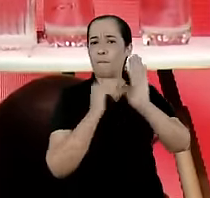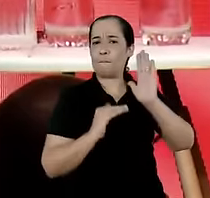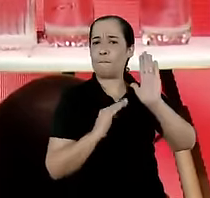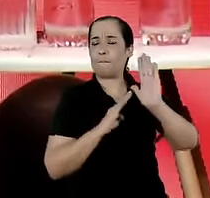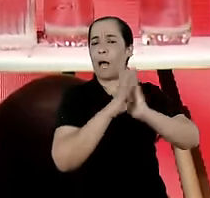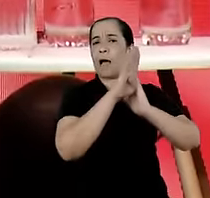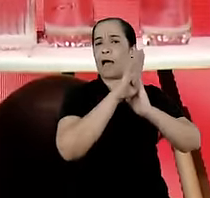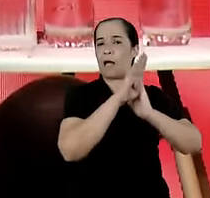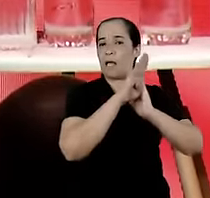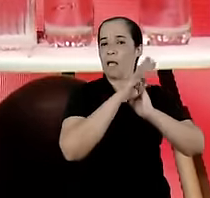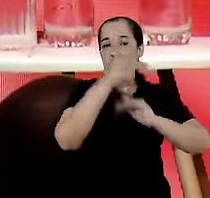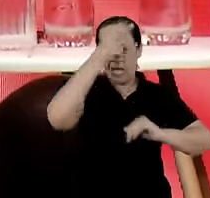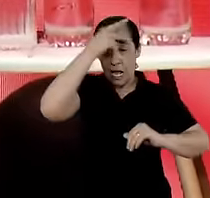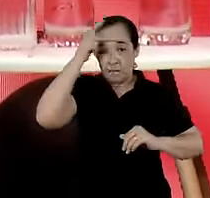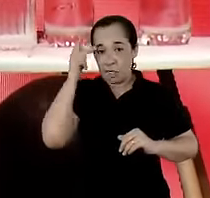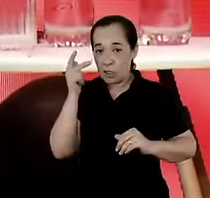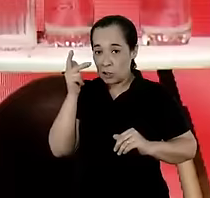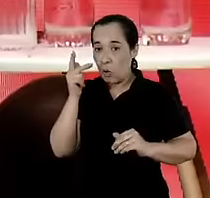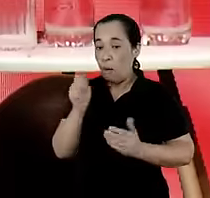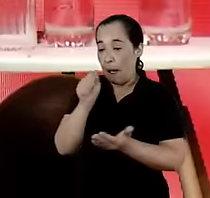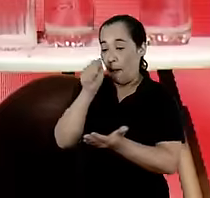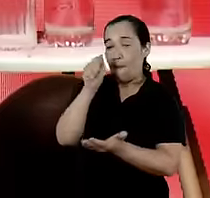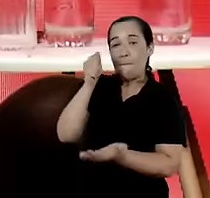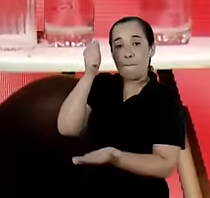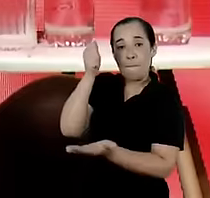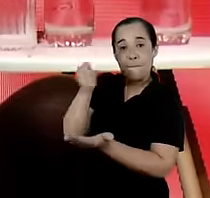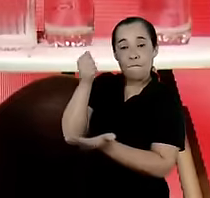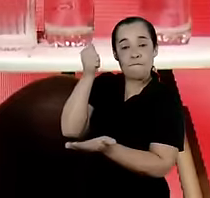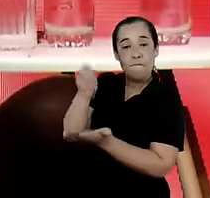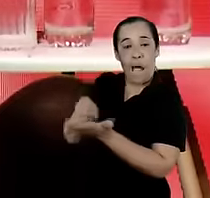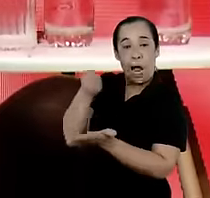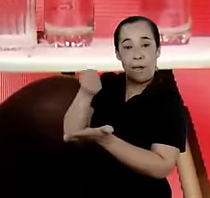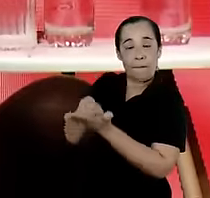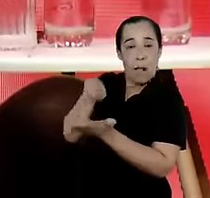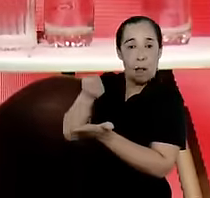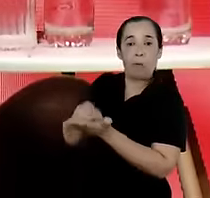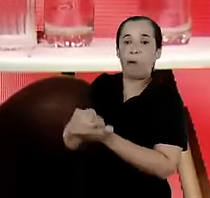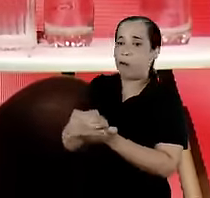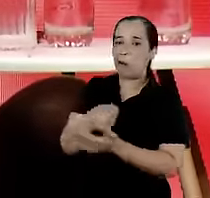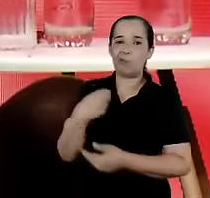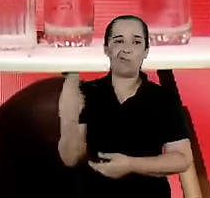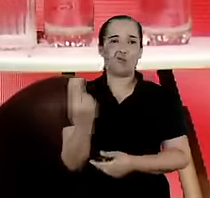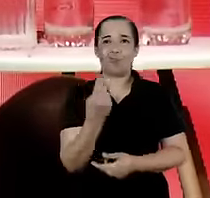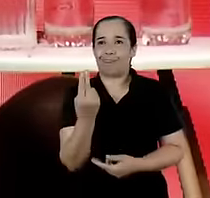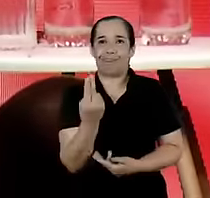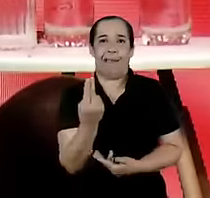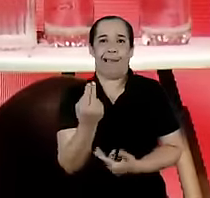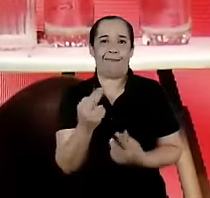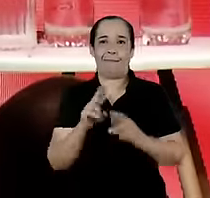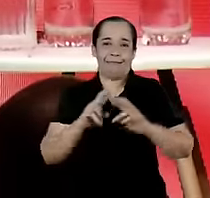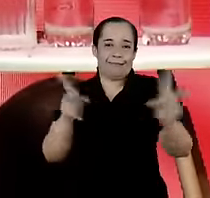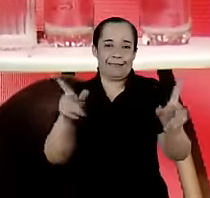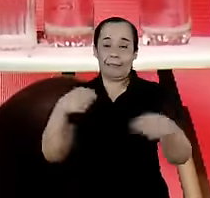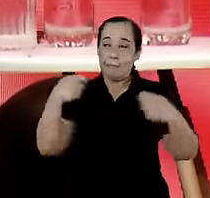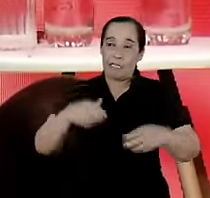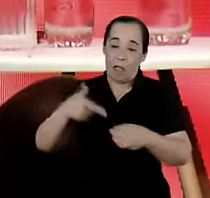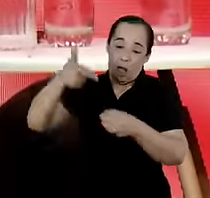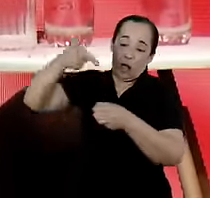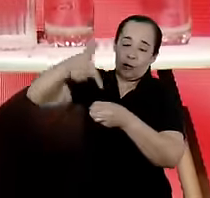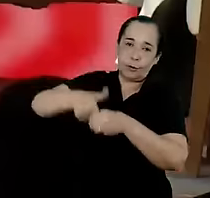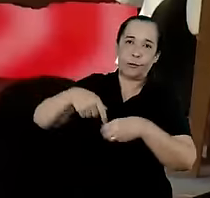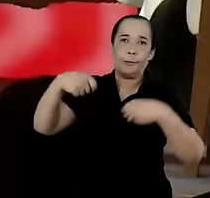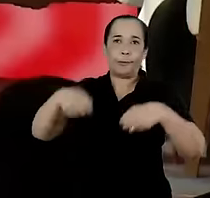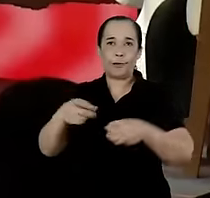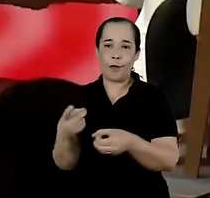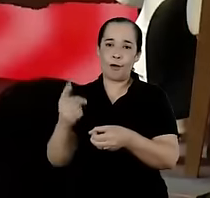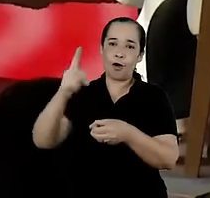de do Consumidor imediatamente não tem como você fazer muita troca você tem que comprar gasolina tem que comprar diesel